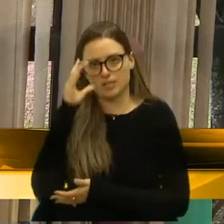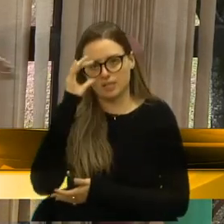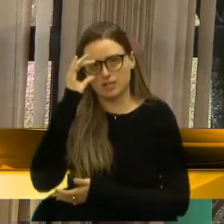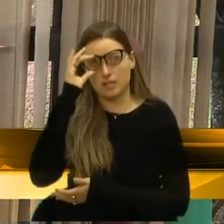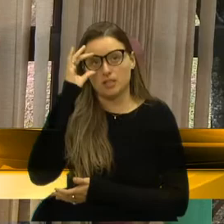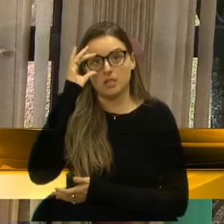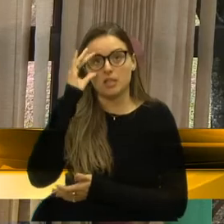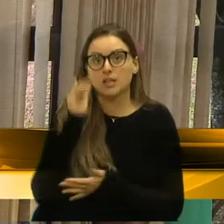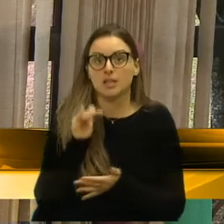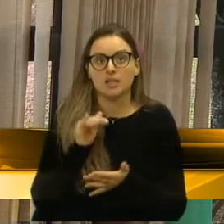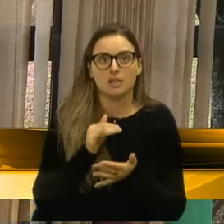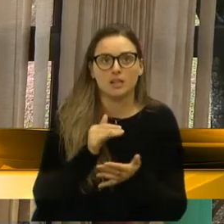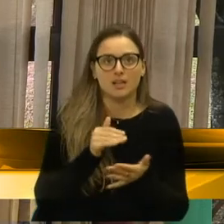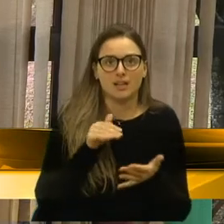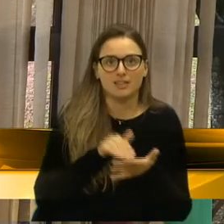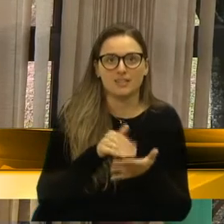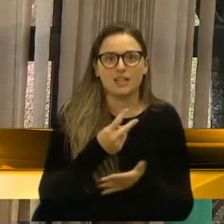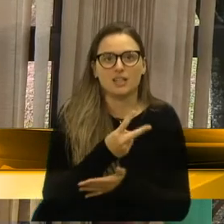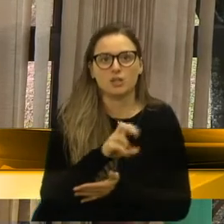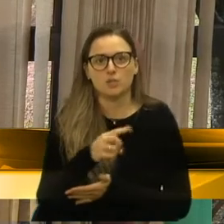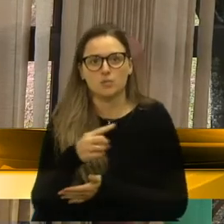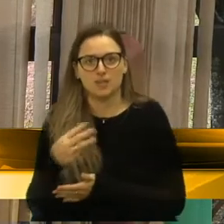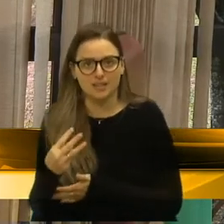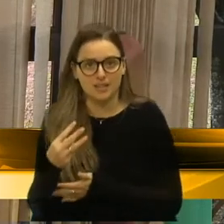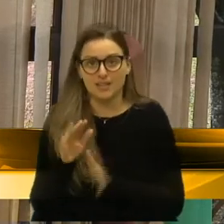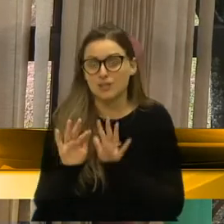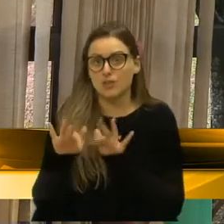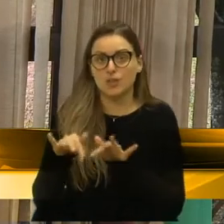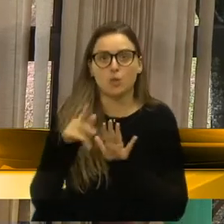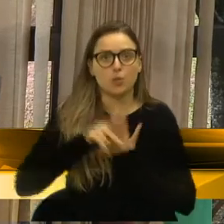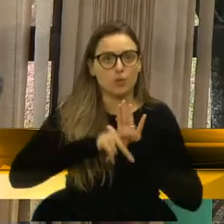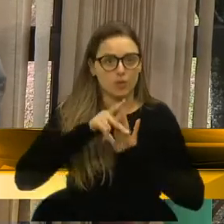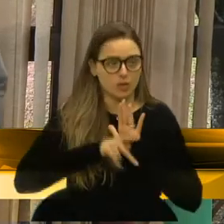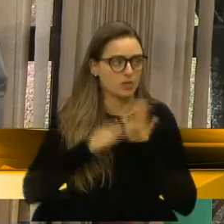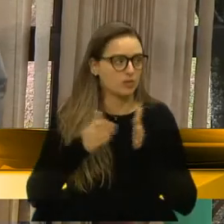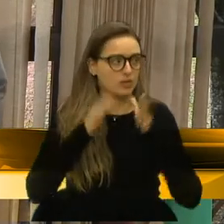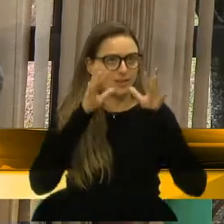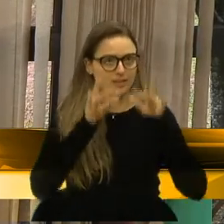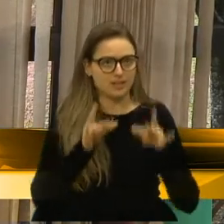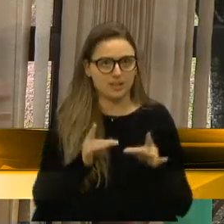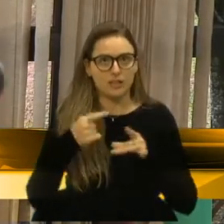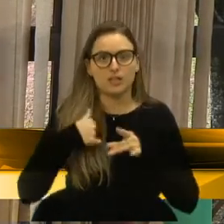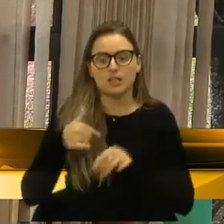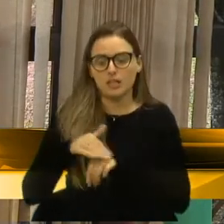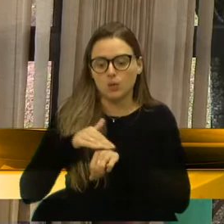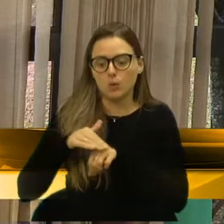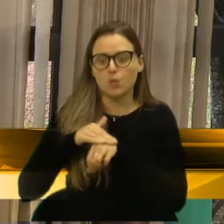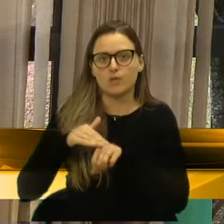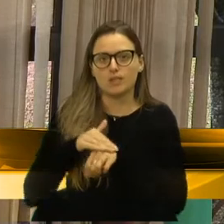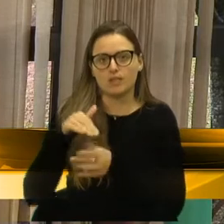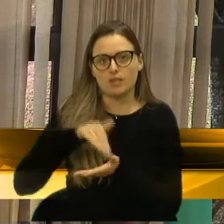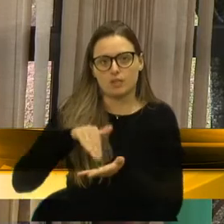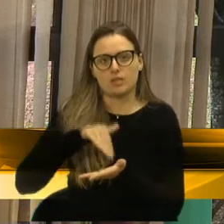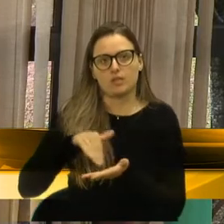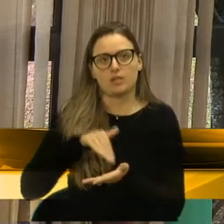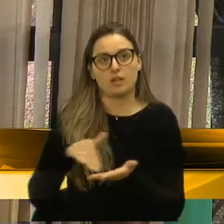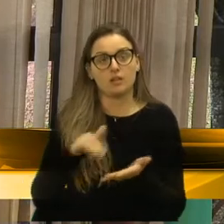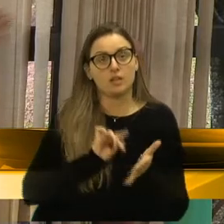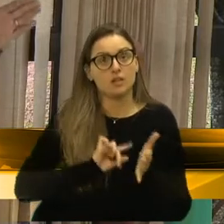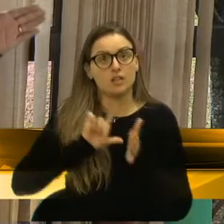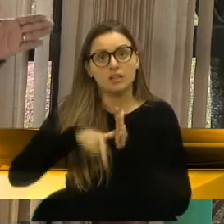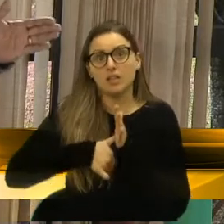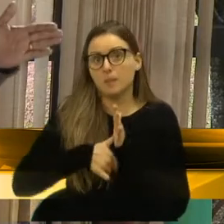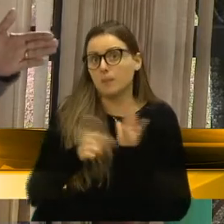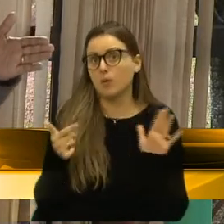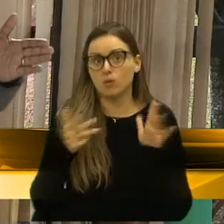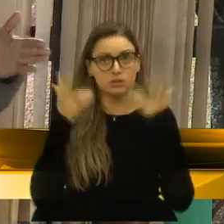2013/13 e início de 2013 2014 aqui no projeto tá mas eu falei com o secretário 2013/2014 a partir